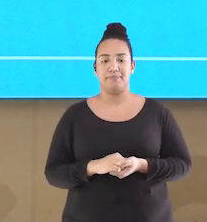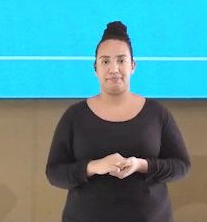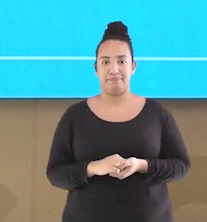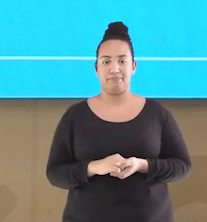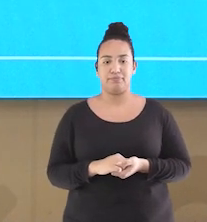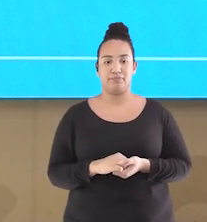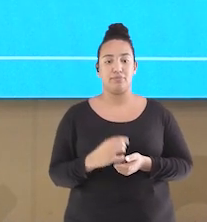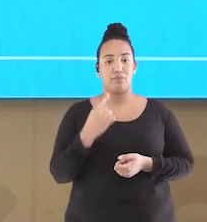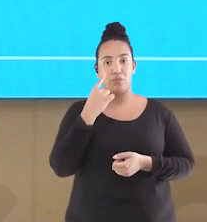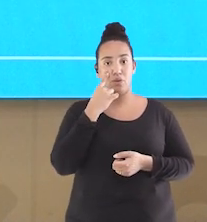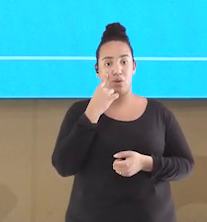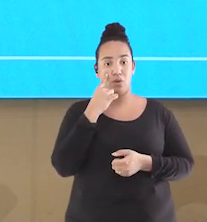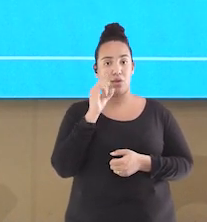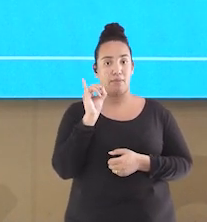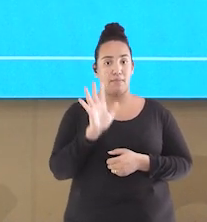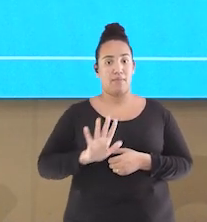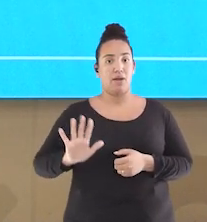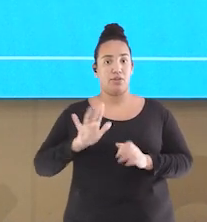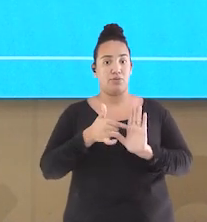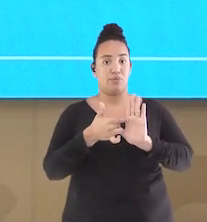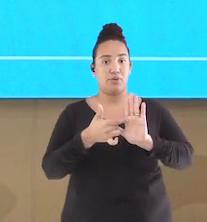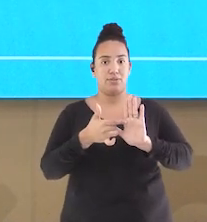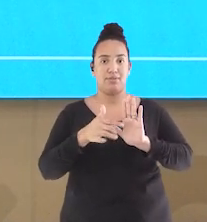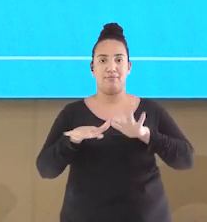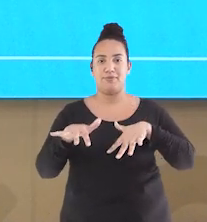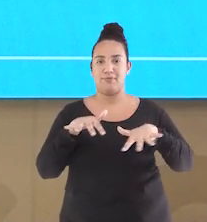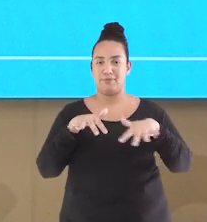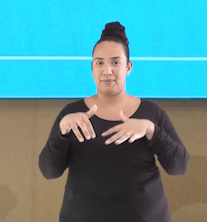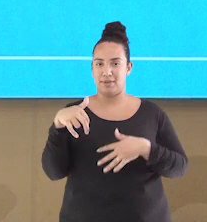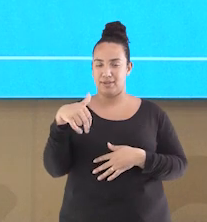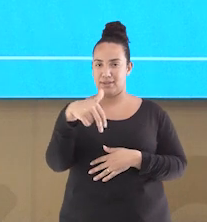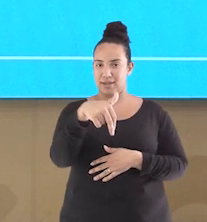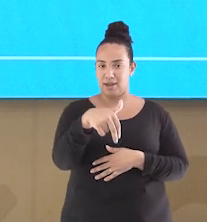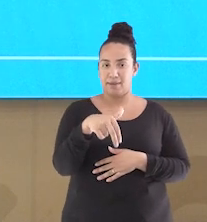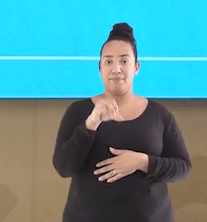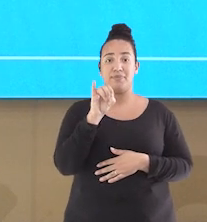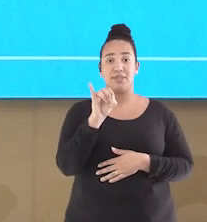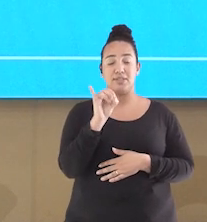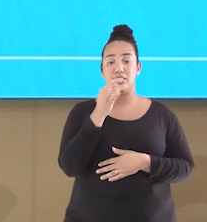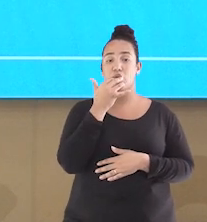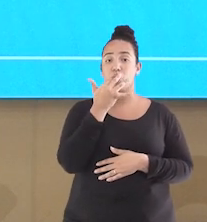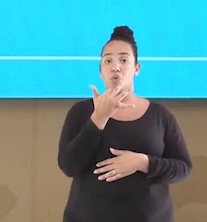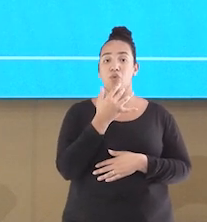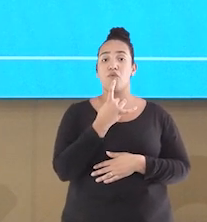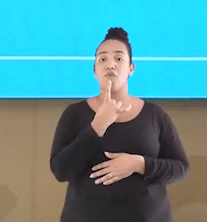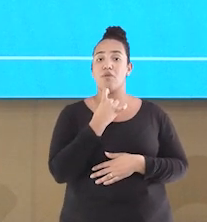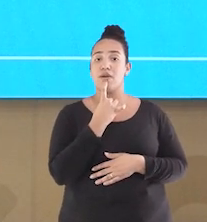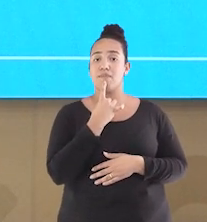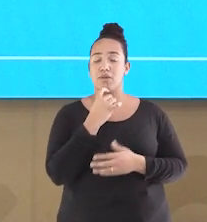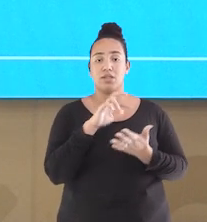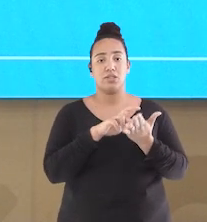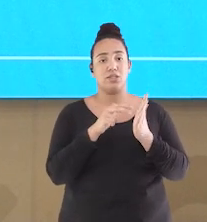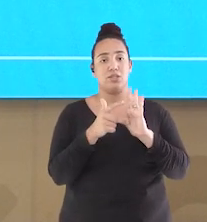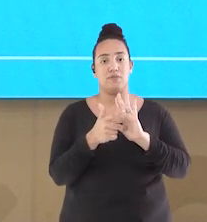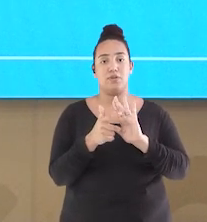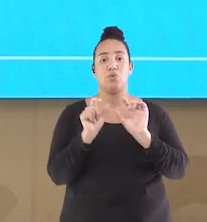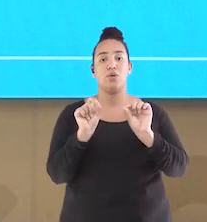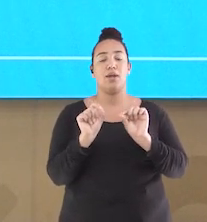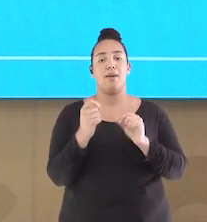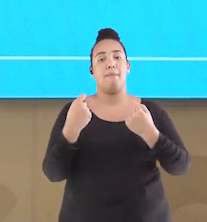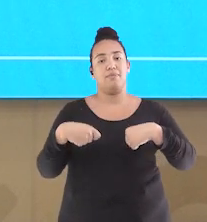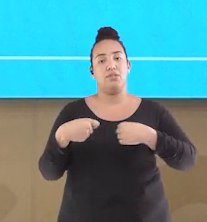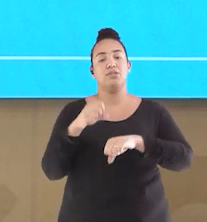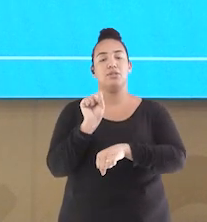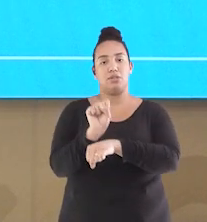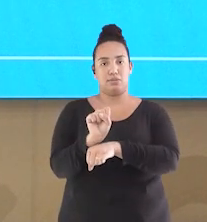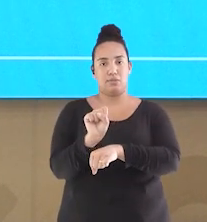mostra o movimento de andar. Quando a luz está vermelha, significa que o pedestre deve